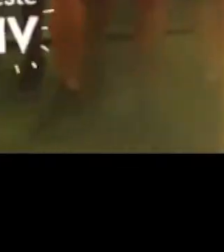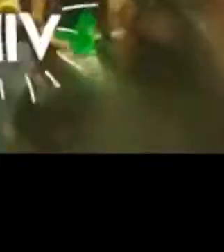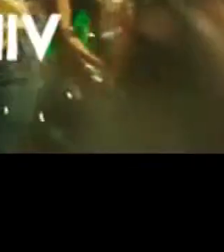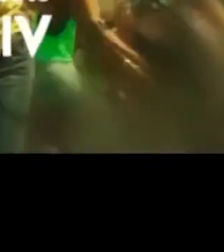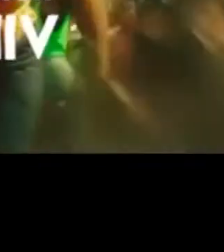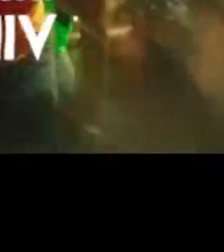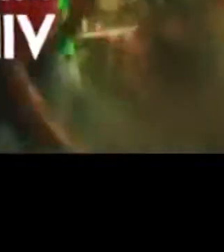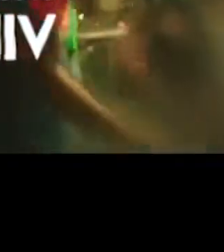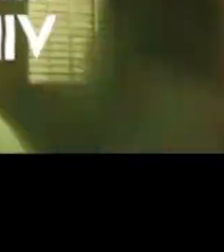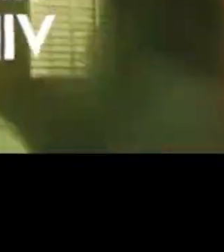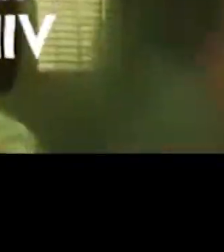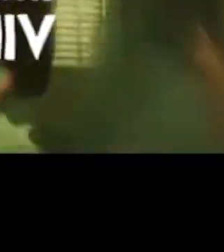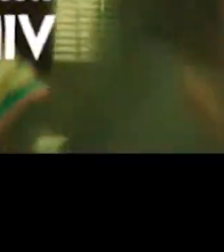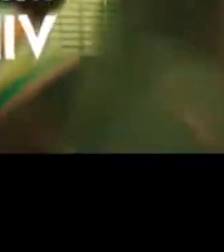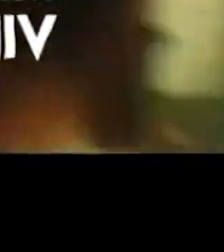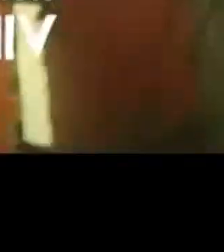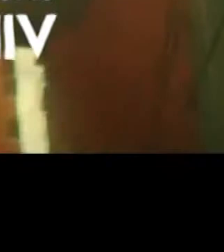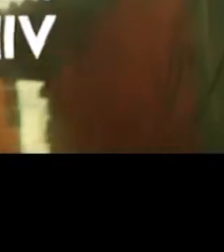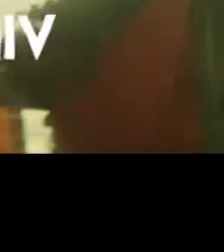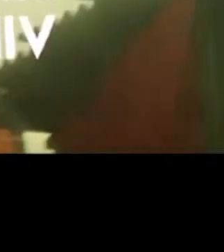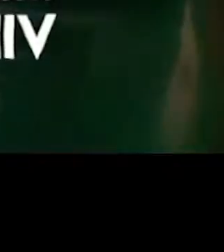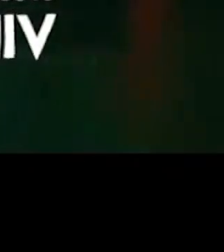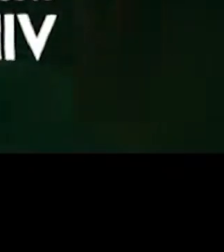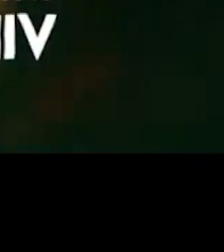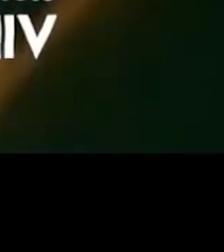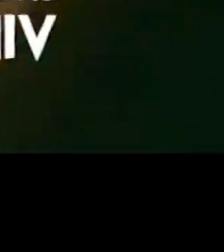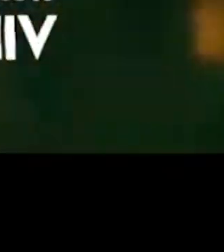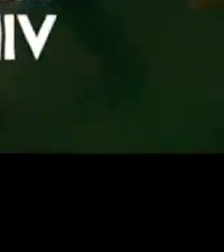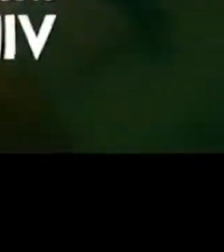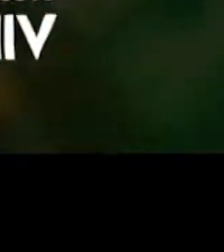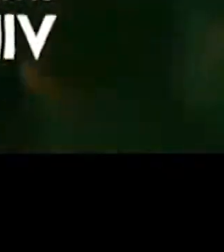Tá combinado, Tá protegido.